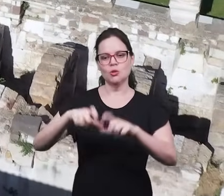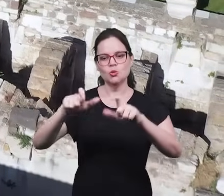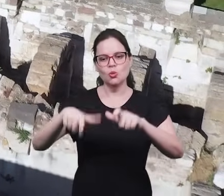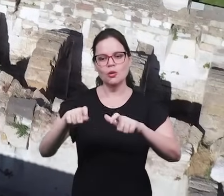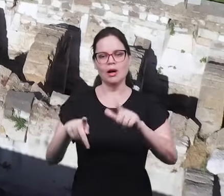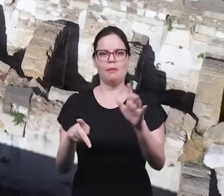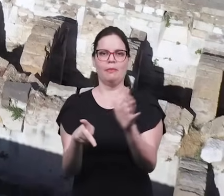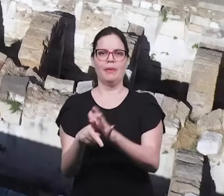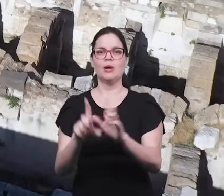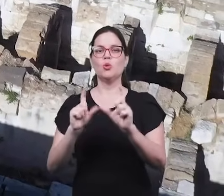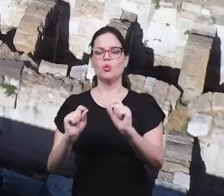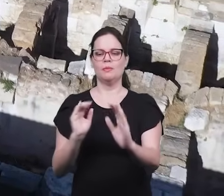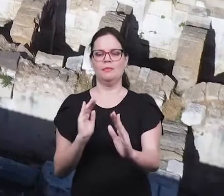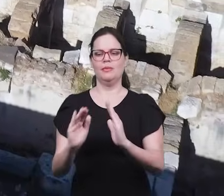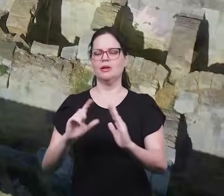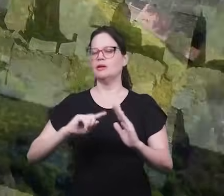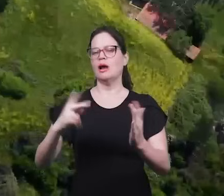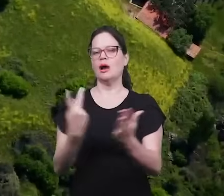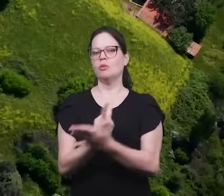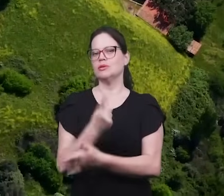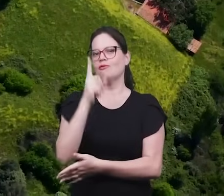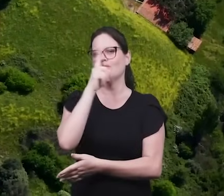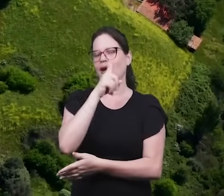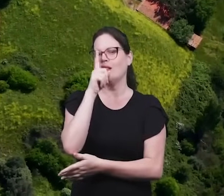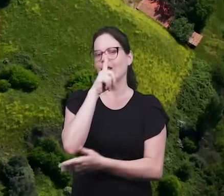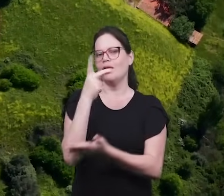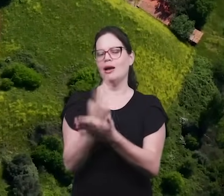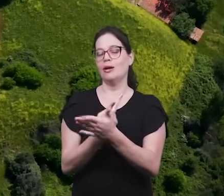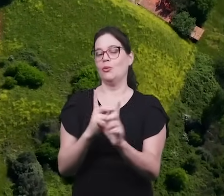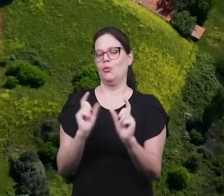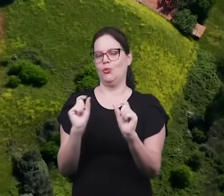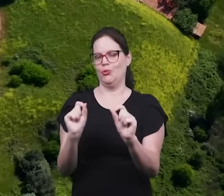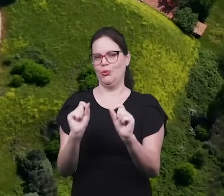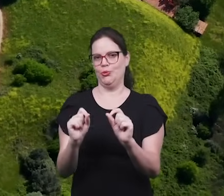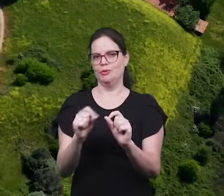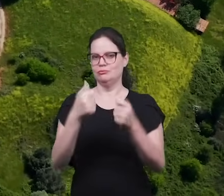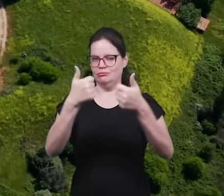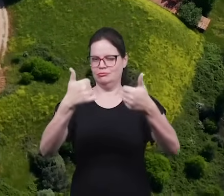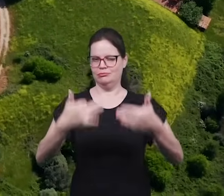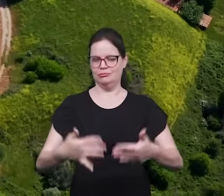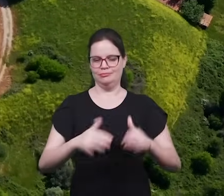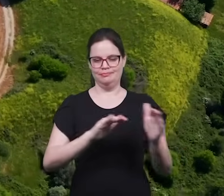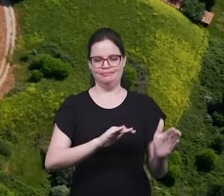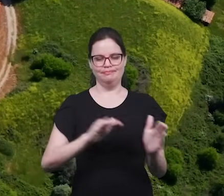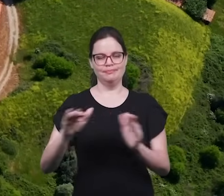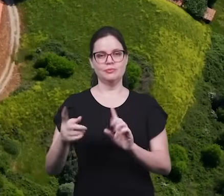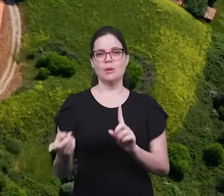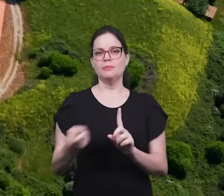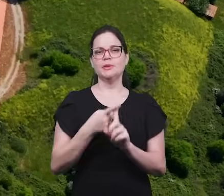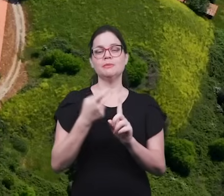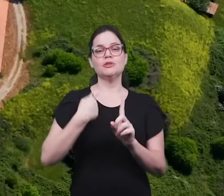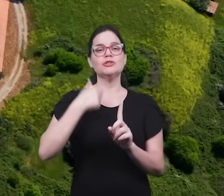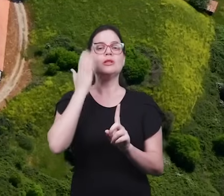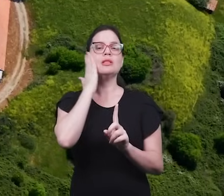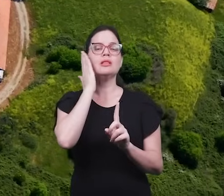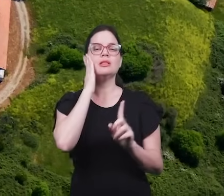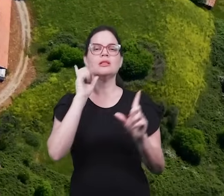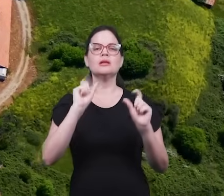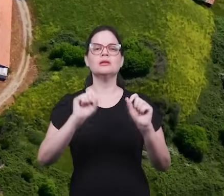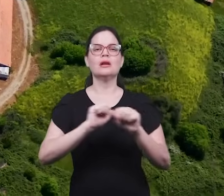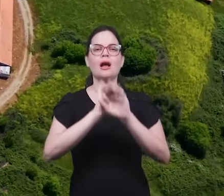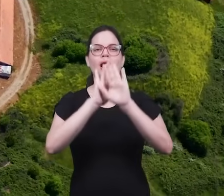igreja naquela época. Em primeiro lugar, nós temos que nos situar com relação